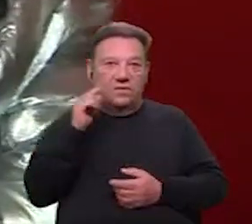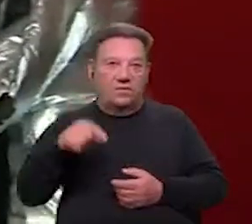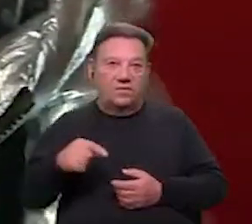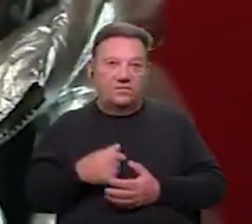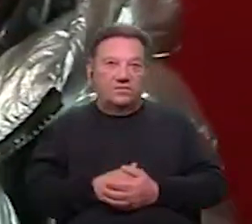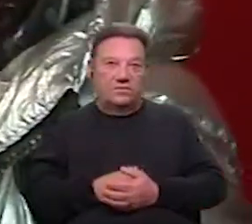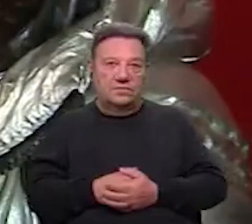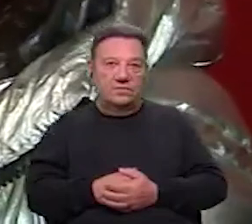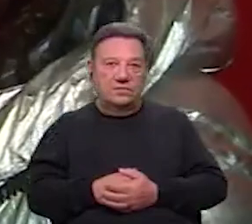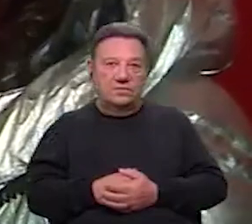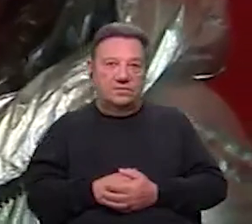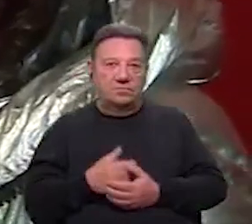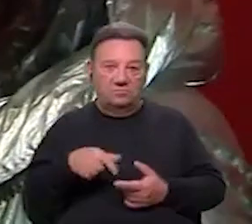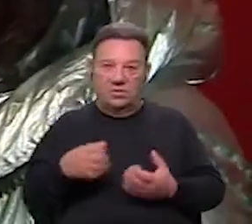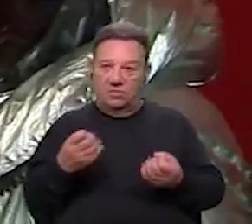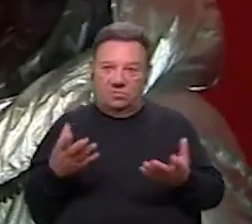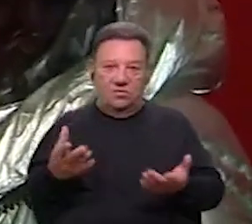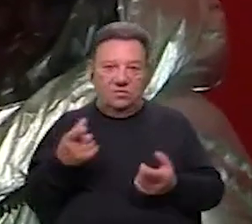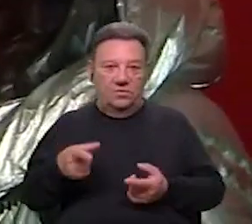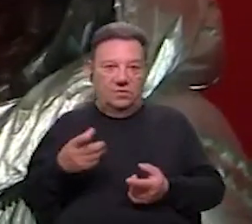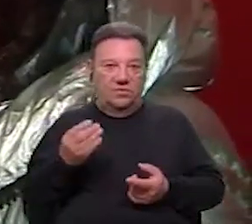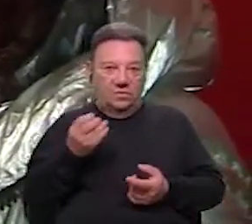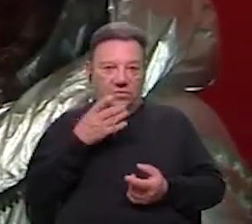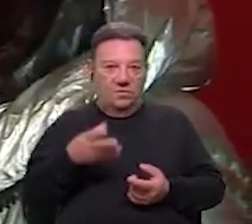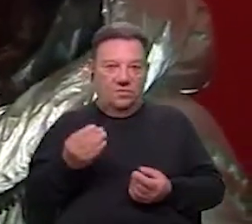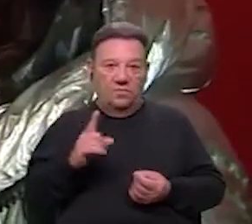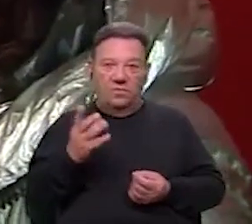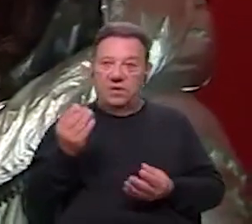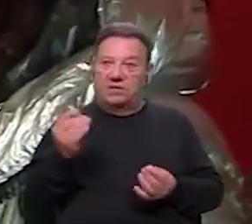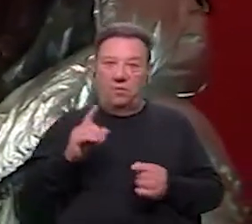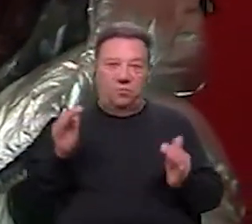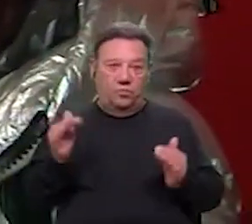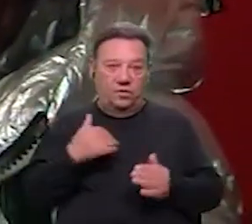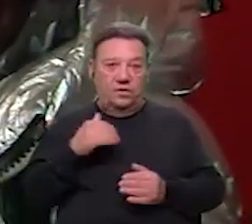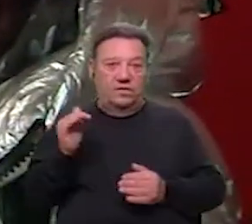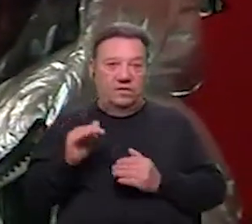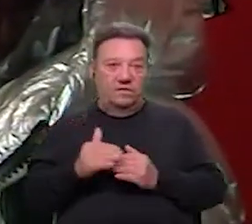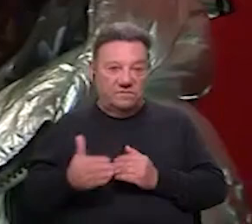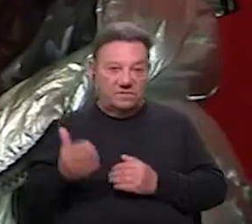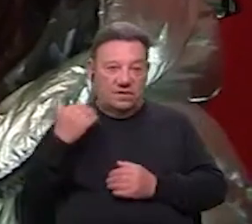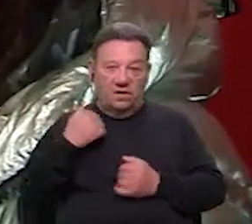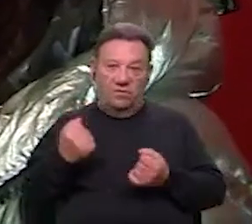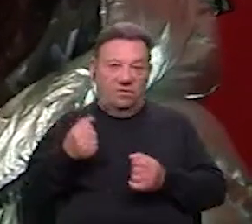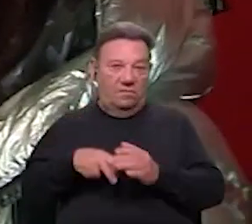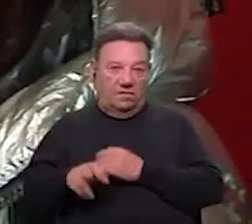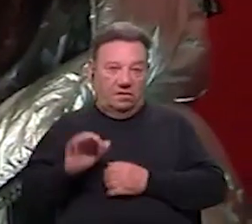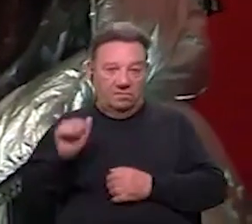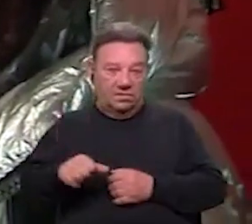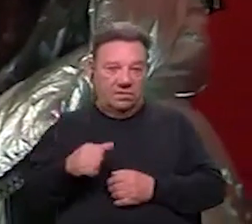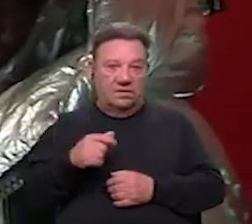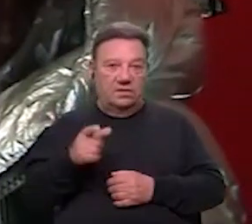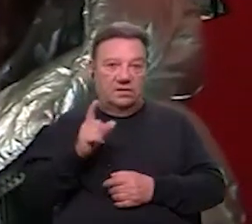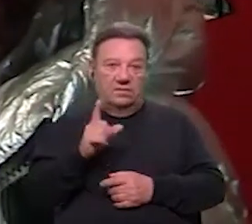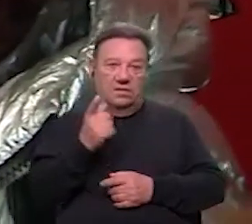hoje? Está a ser bom, hoje está muito bom. Hoje não tem muita gente, viemos cá no fim de semana, não conseguimos entrar. Porque então,